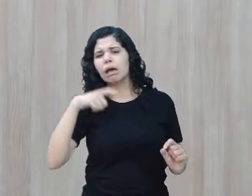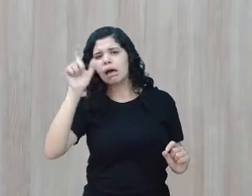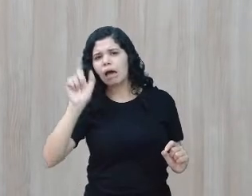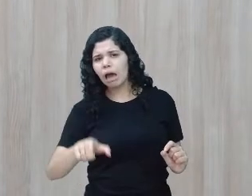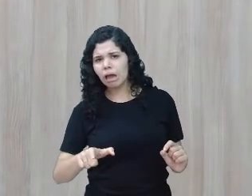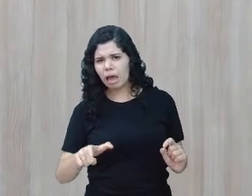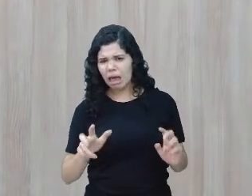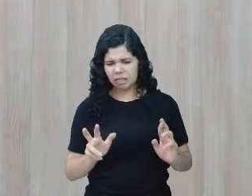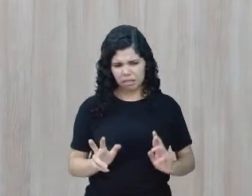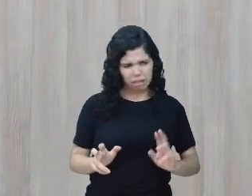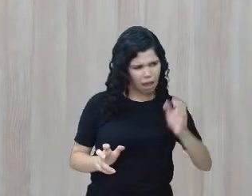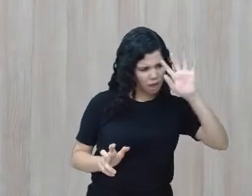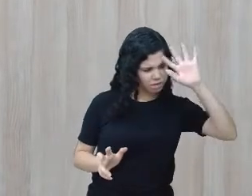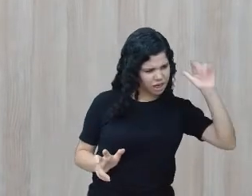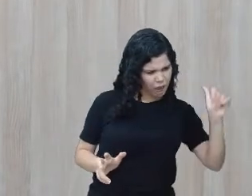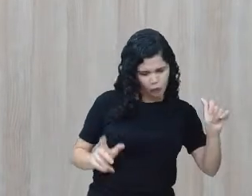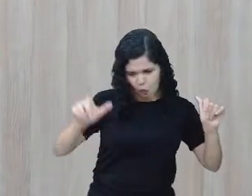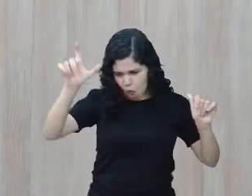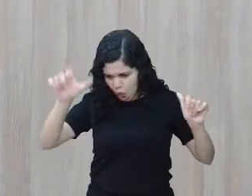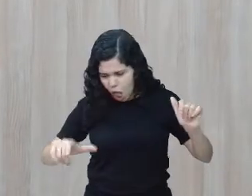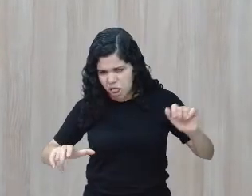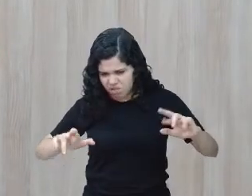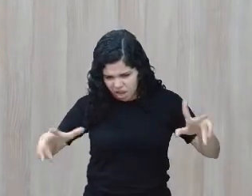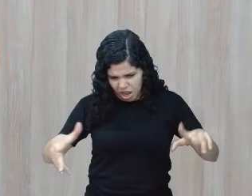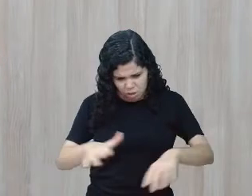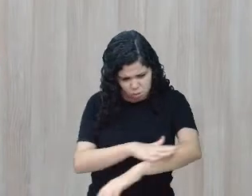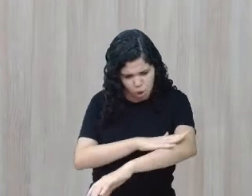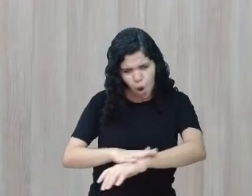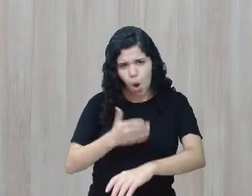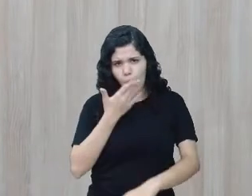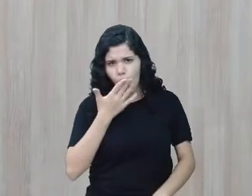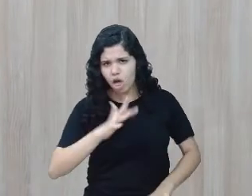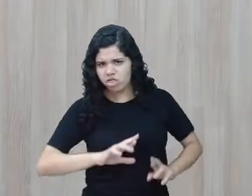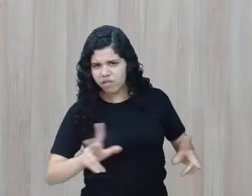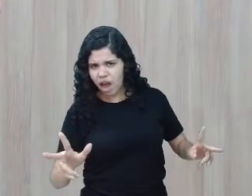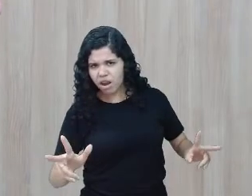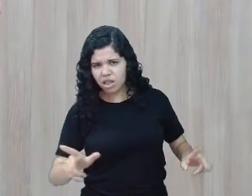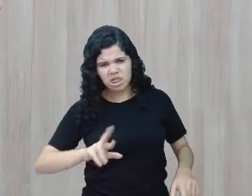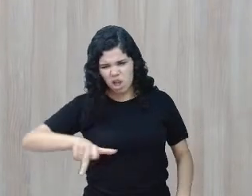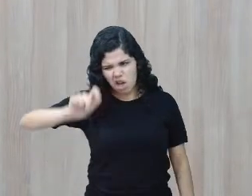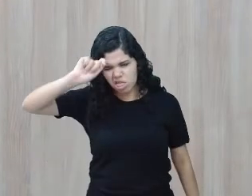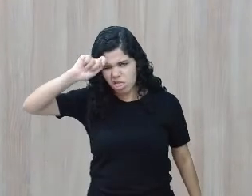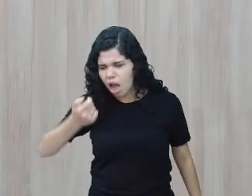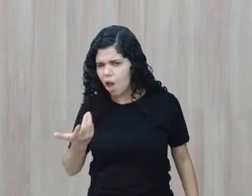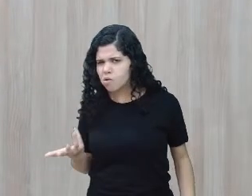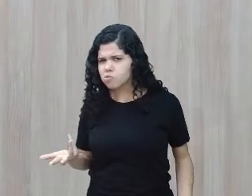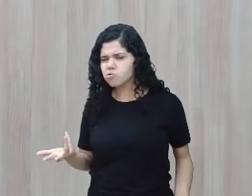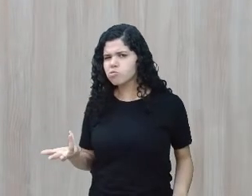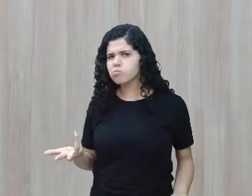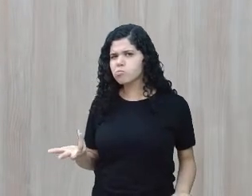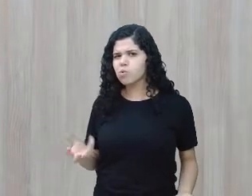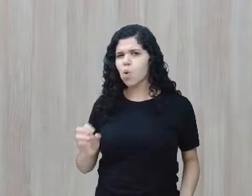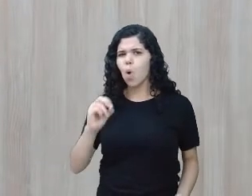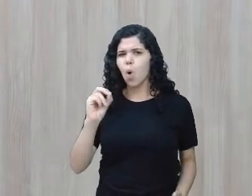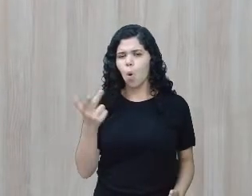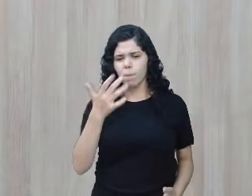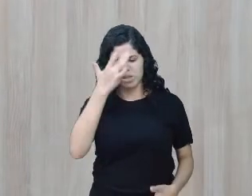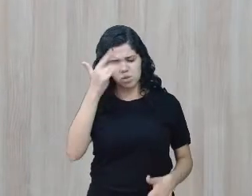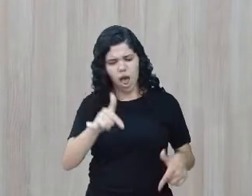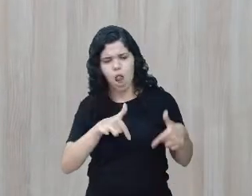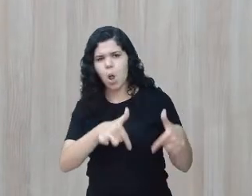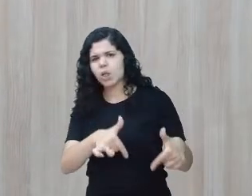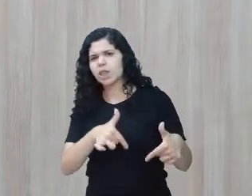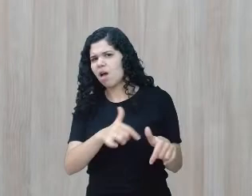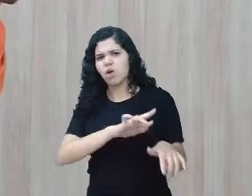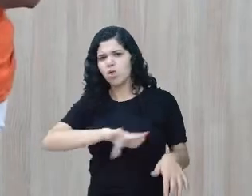Era diferente dos africanos? A cor da pele era diferente? Será que não eram pessoas negras? Será que não eram pessoas da luta, da